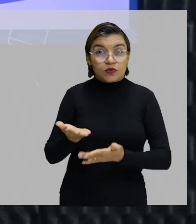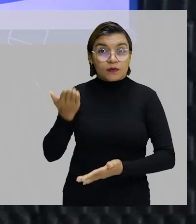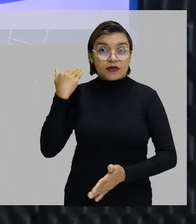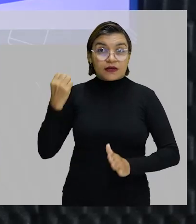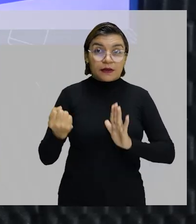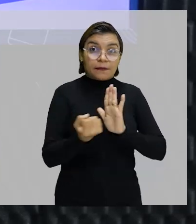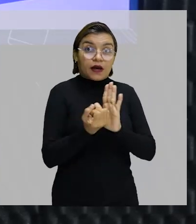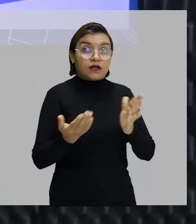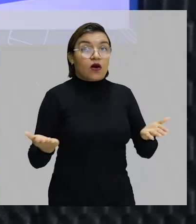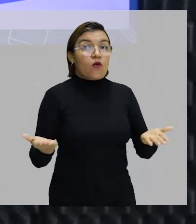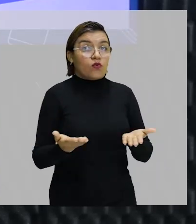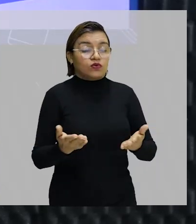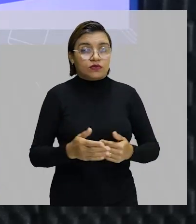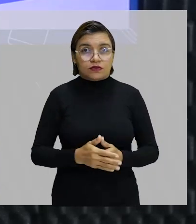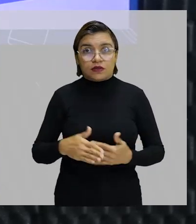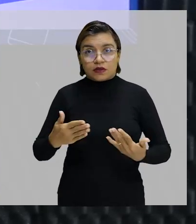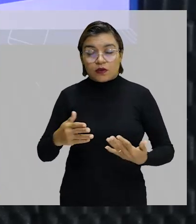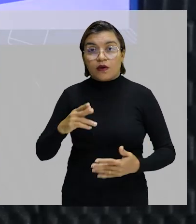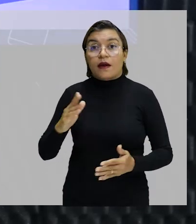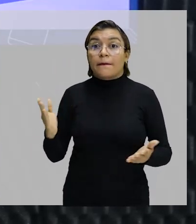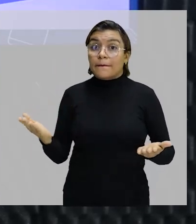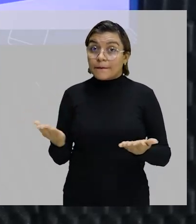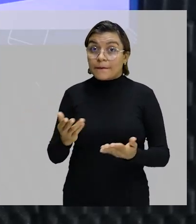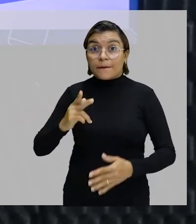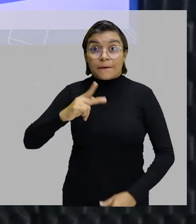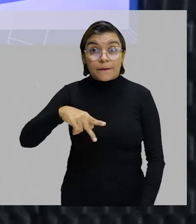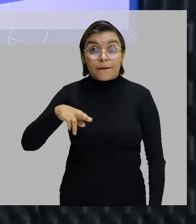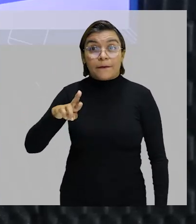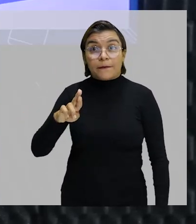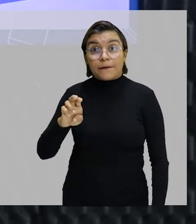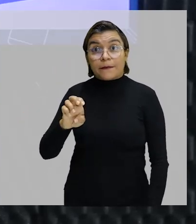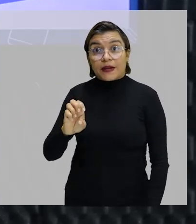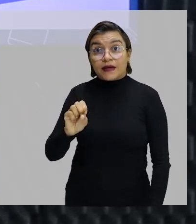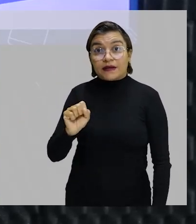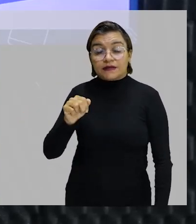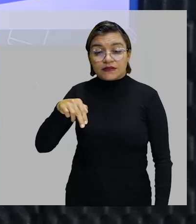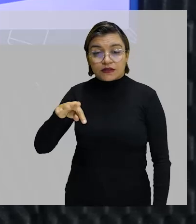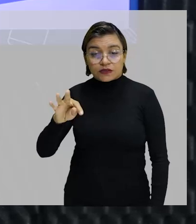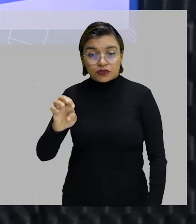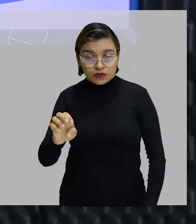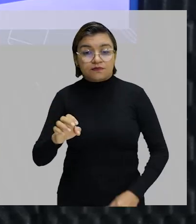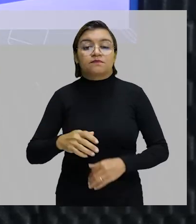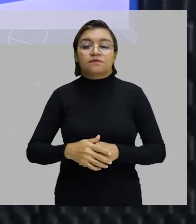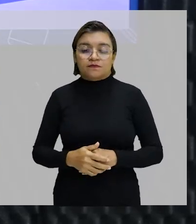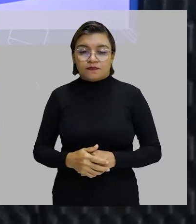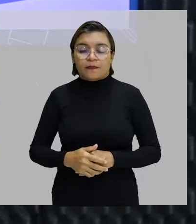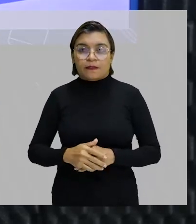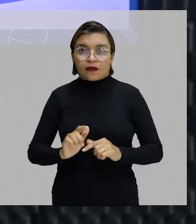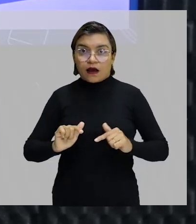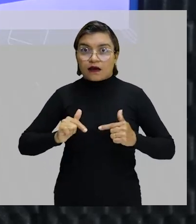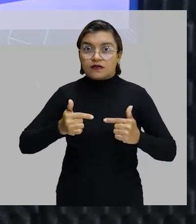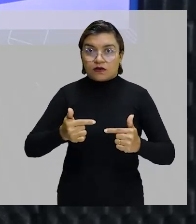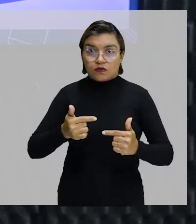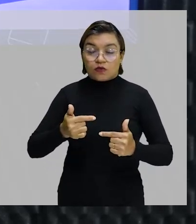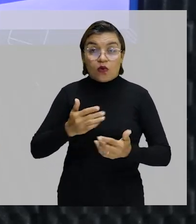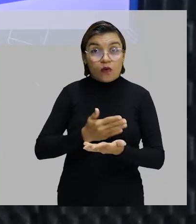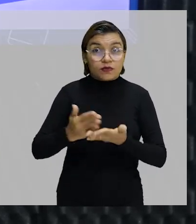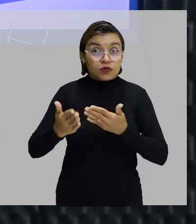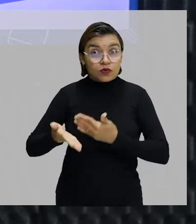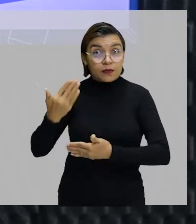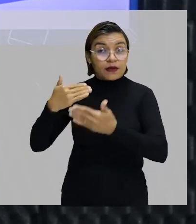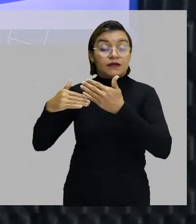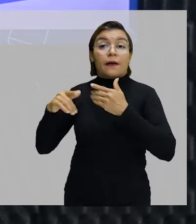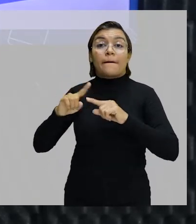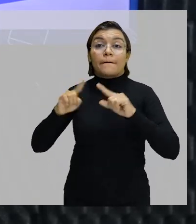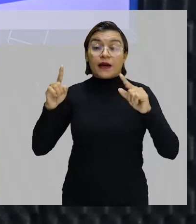atual. Tá? Por isso que ele é chamado de presente, porque essa ação começou no passado, mas tem um impacto ou uma